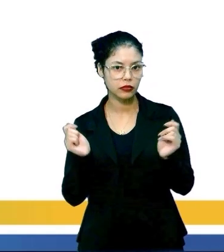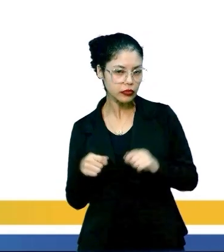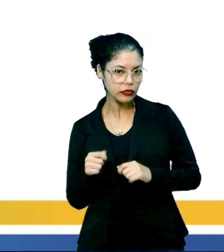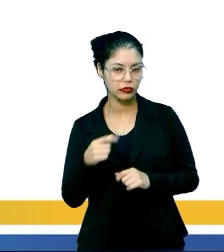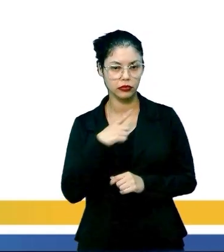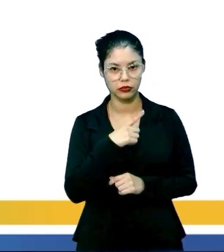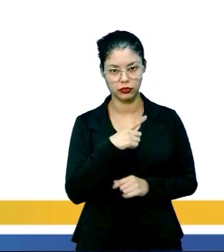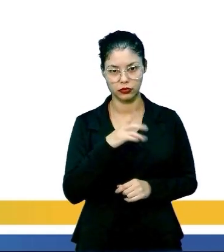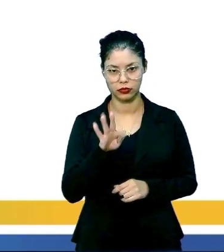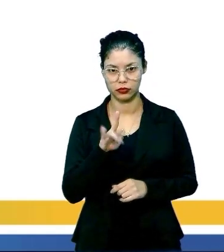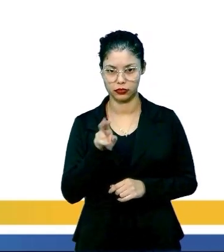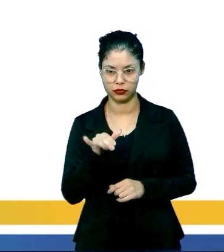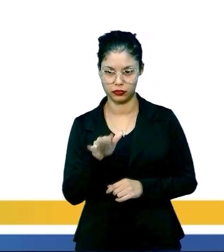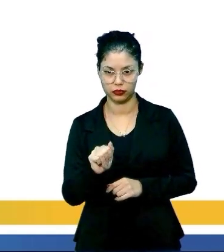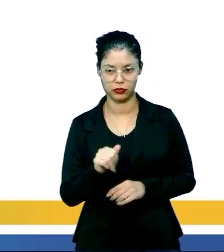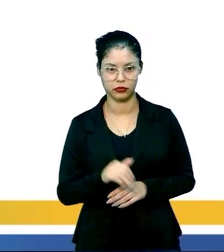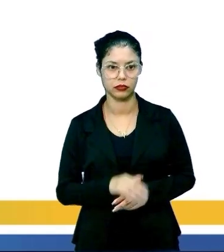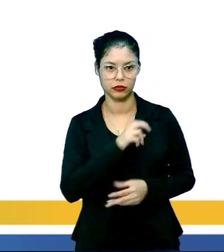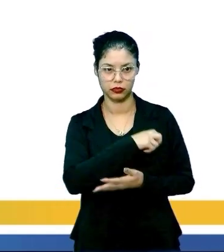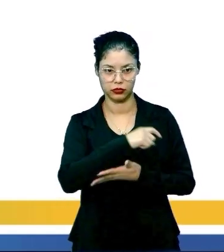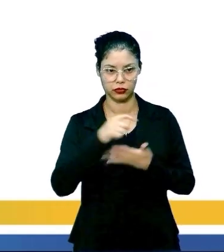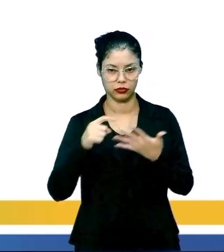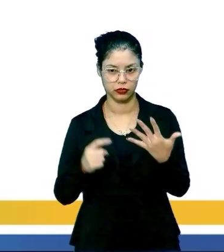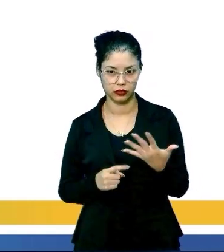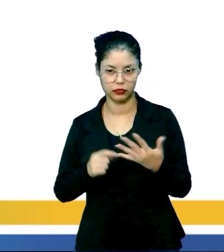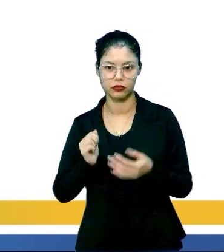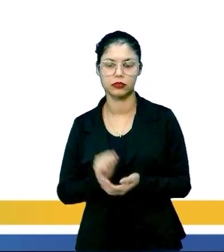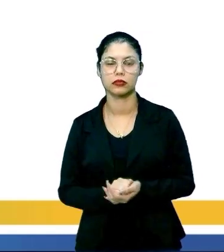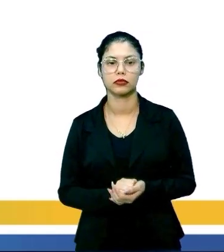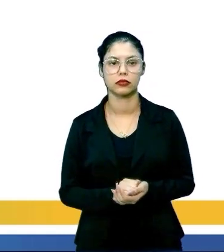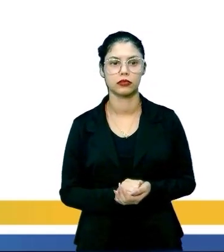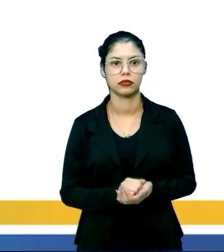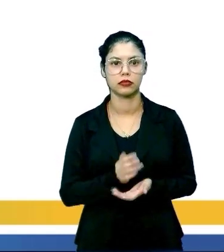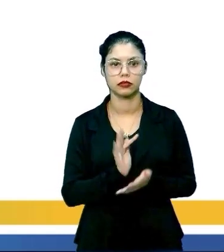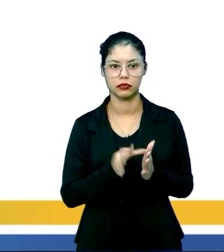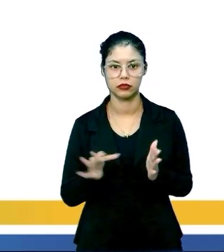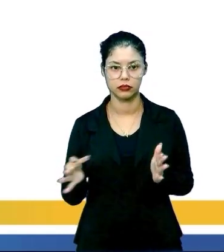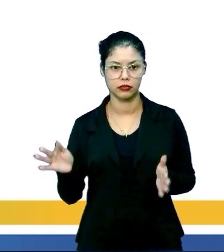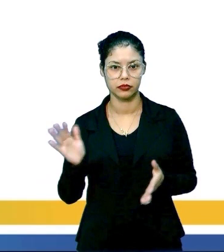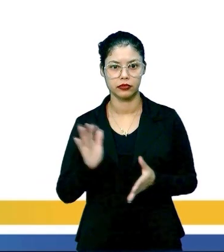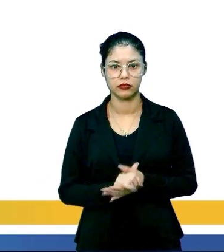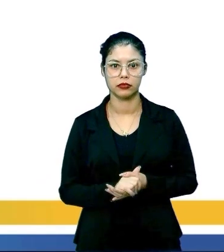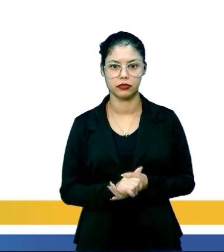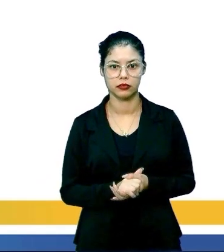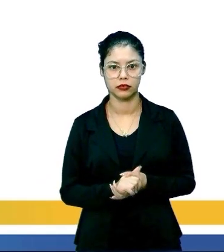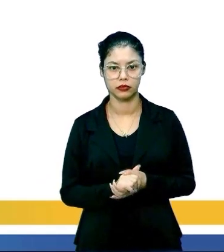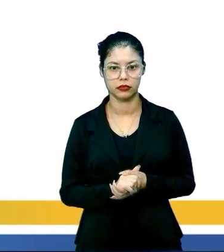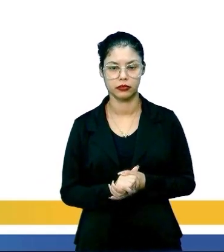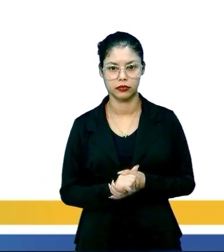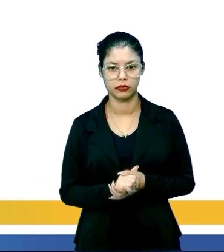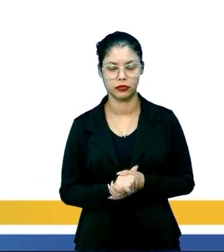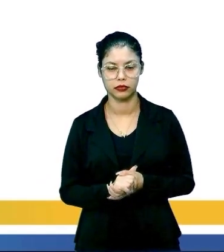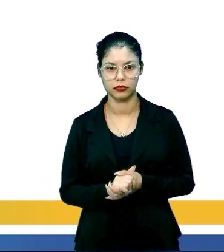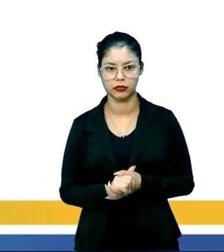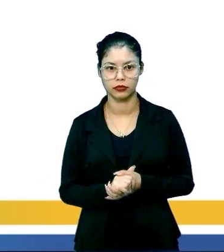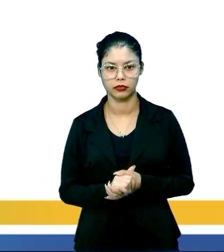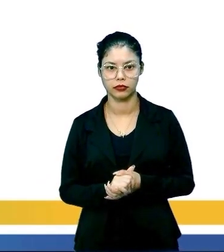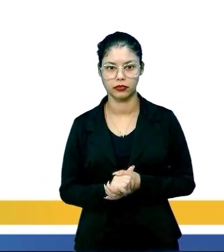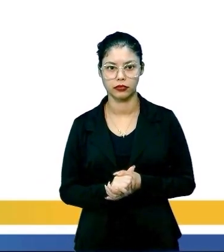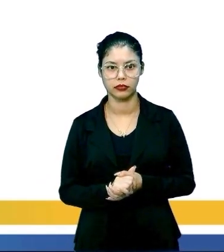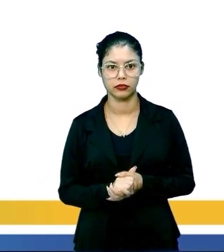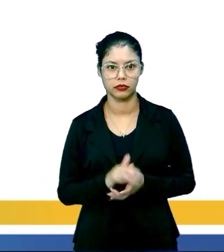olha aí, nós temos aí 5 alternativas. Ele vai dizer se a função é invencível,